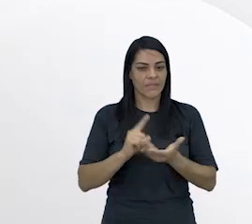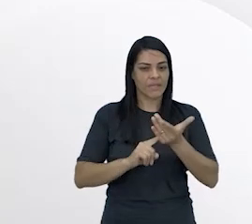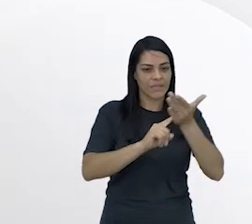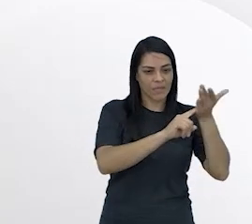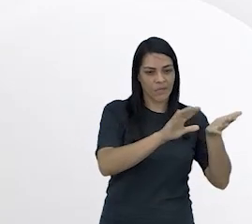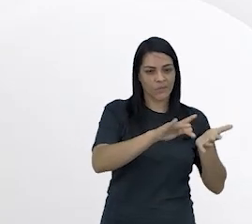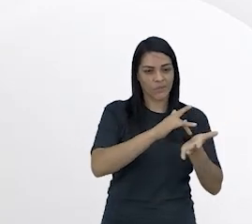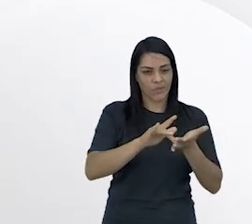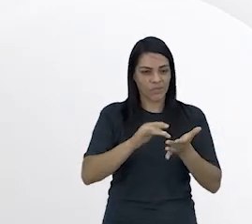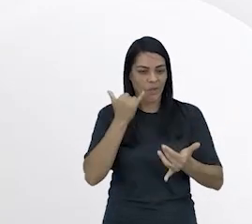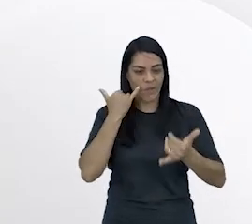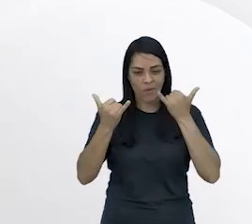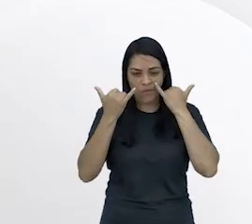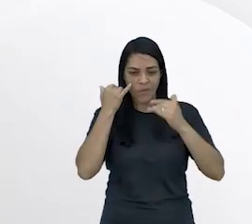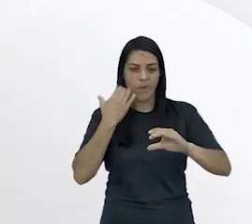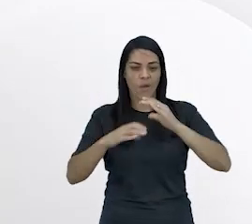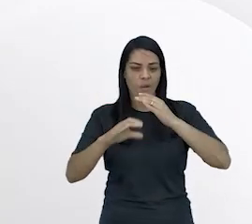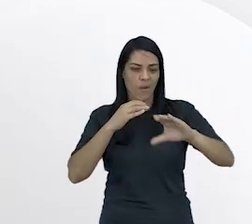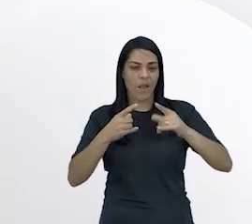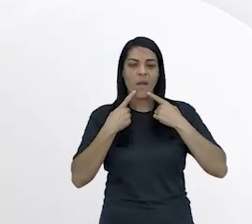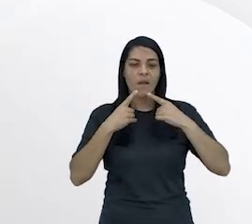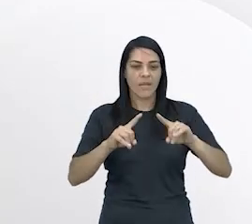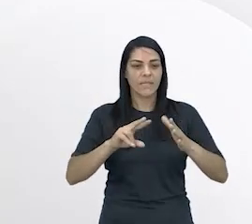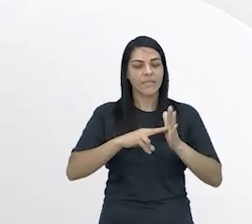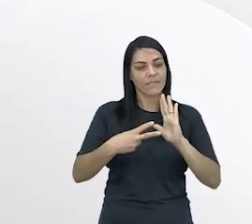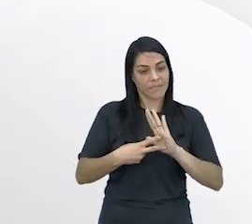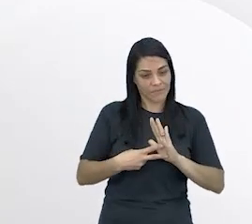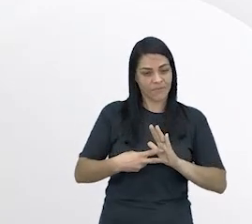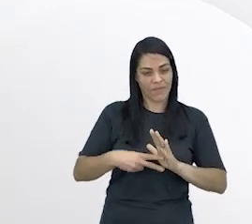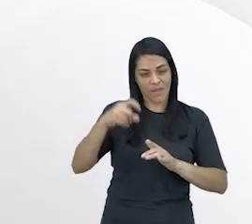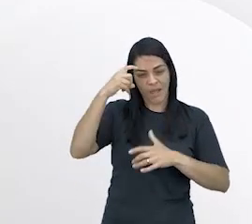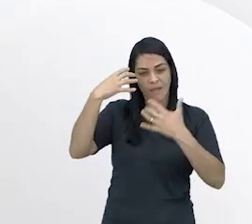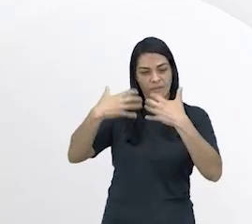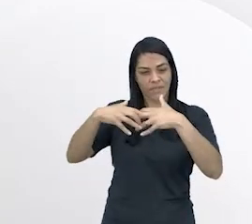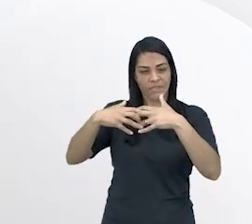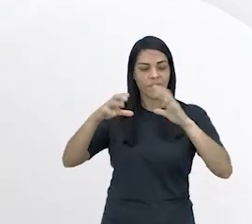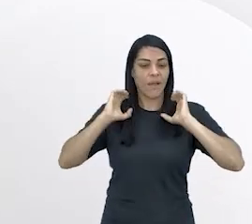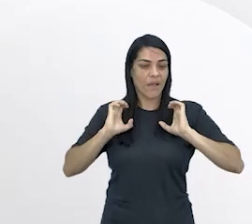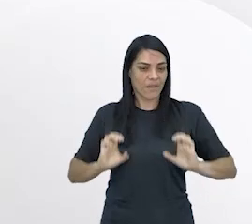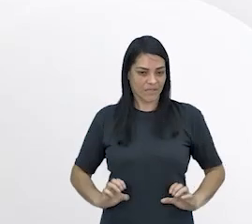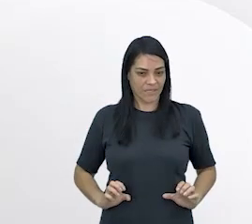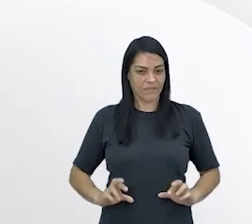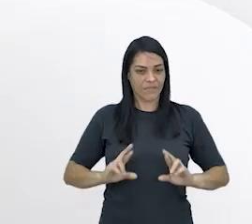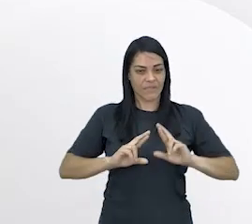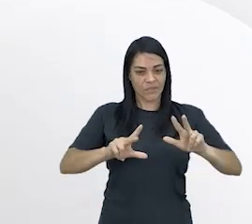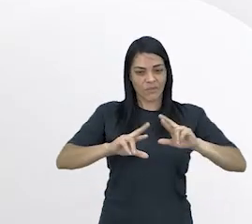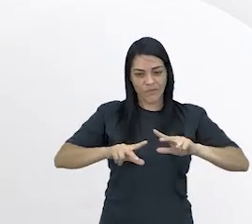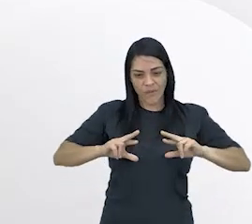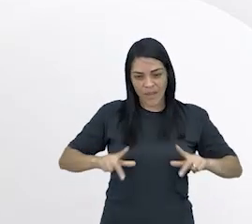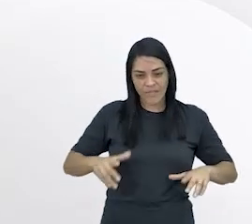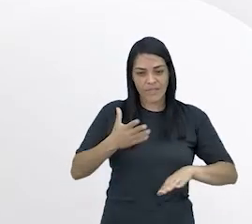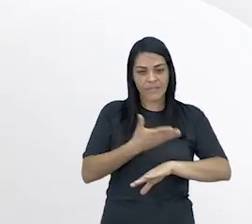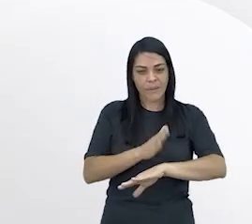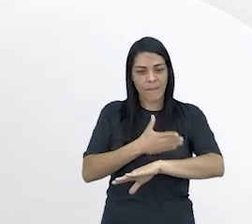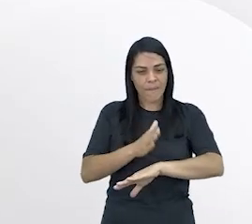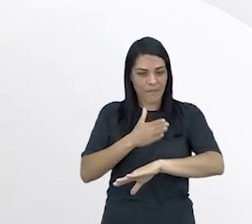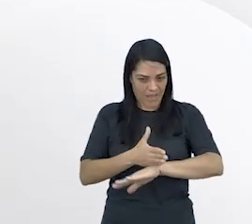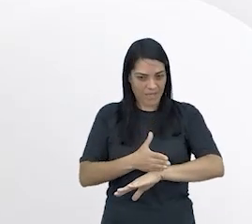forma crítica, significativa, reflexiva e ética, né, nas diversas